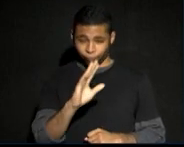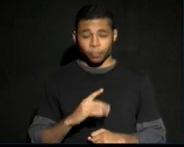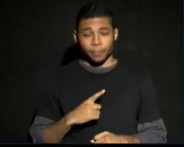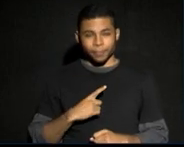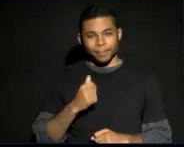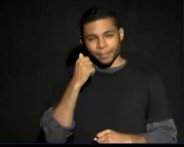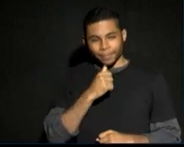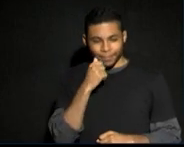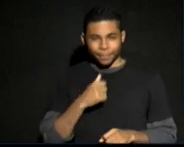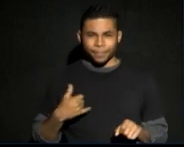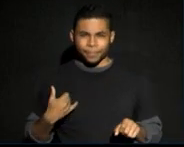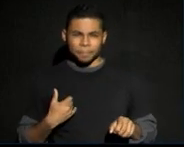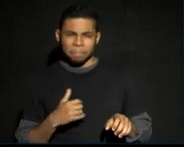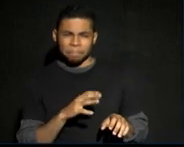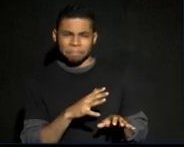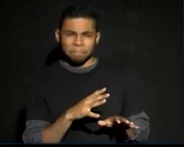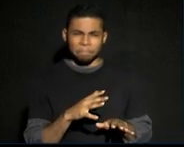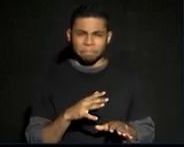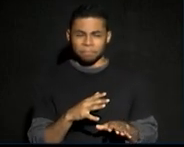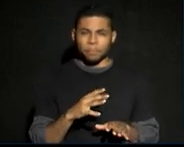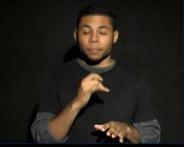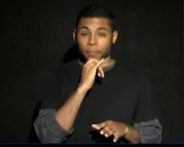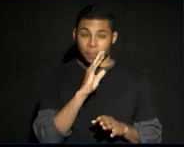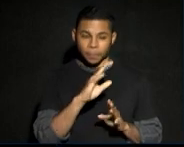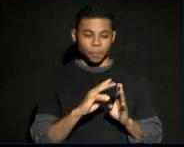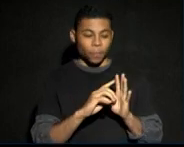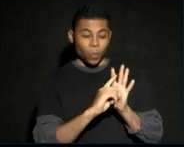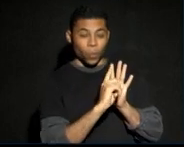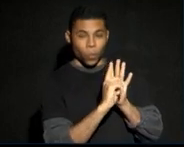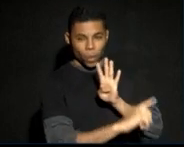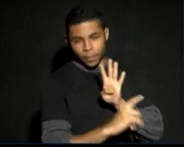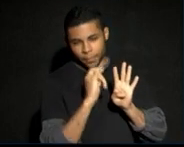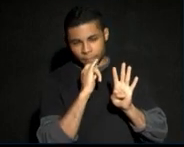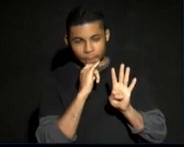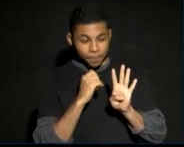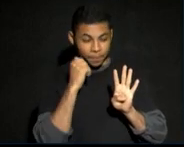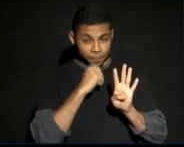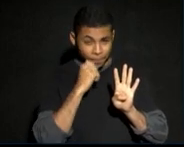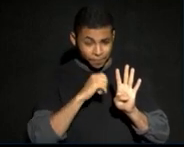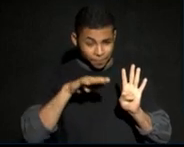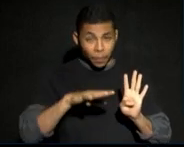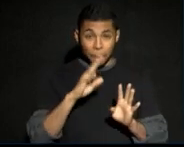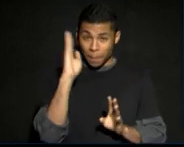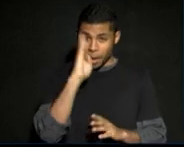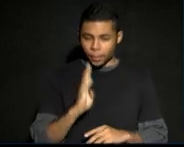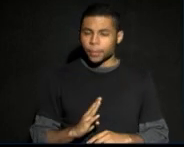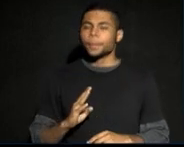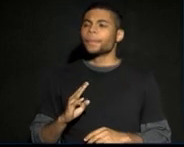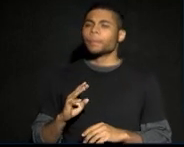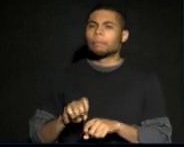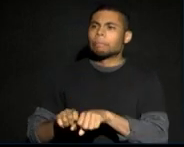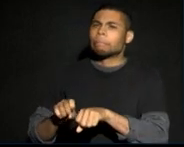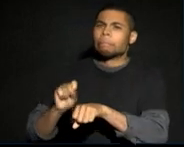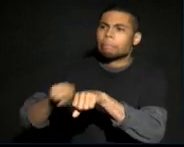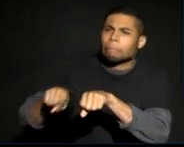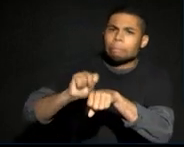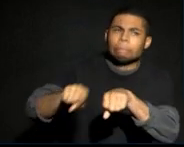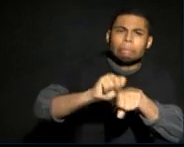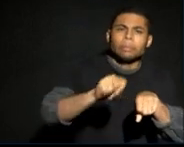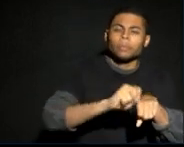menina menor do que 13 anos ele vai das quatro meninas sendo abusada por horas por hora no Brasil é